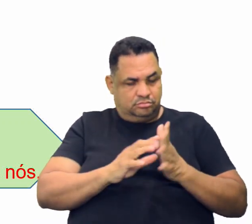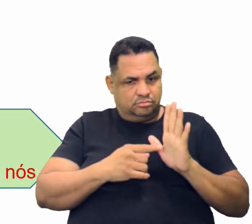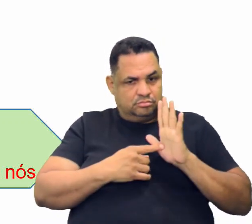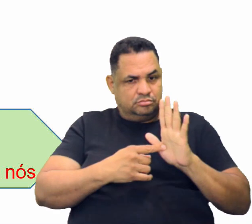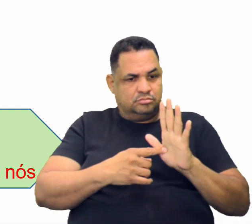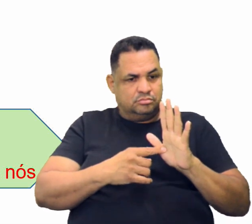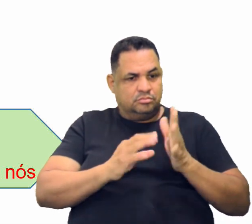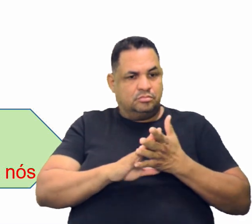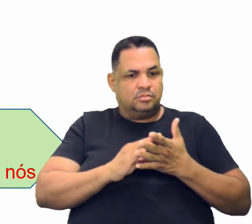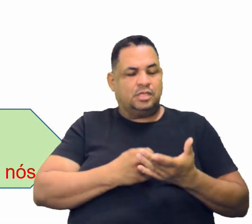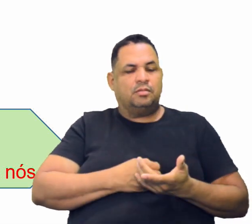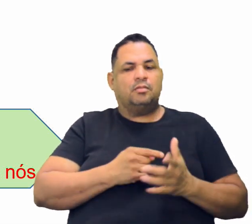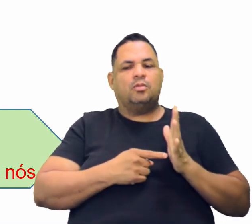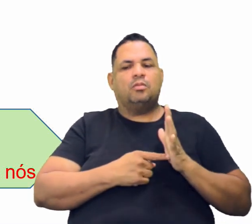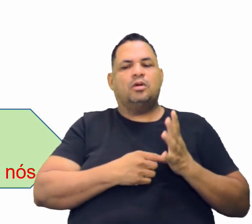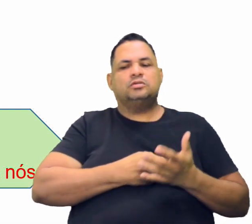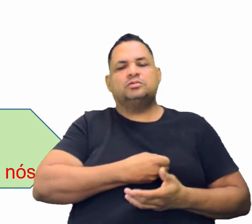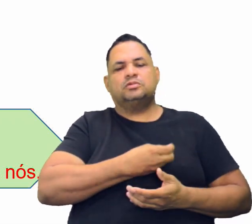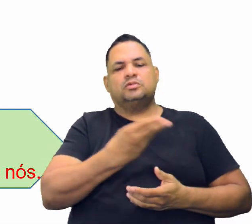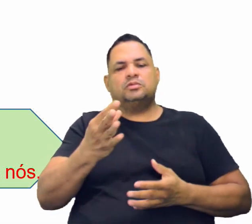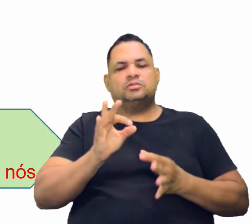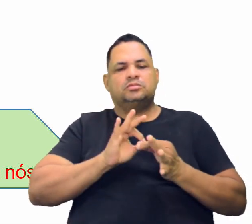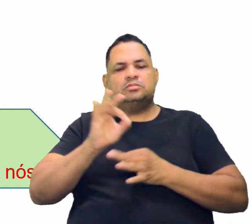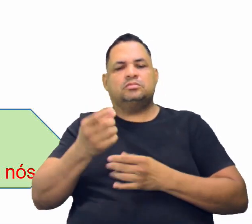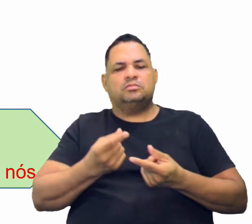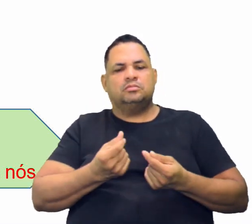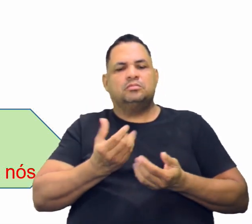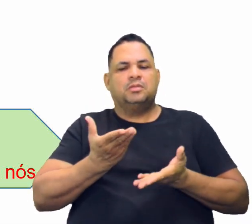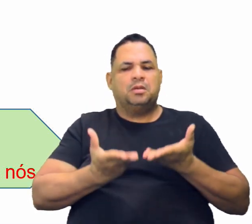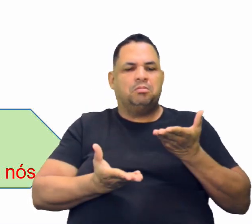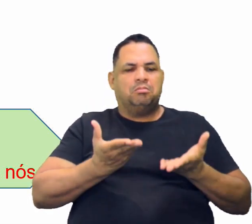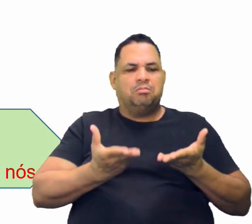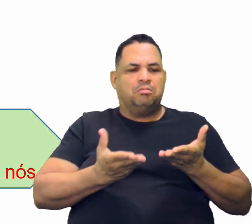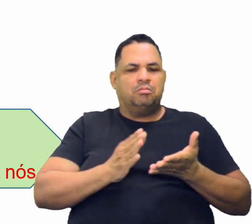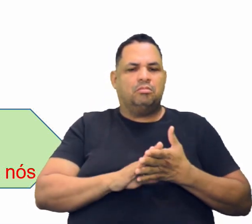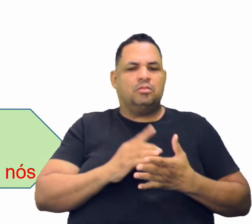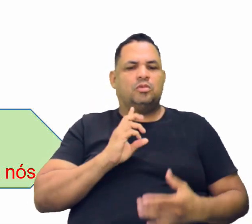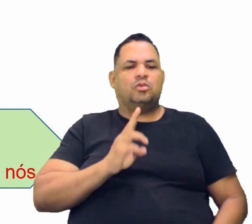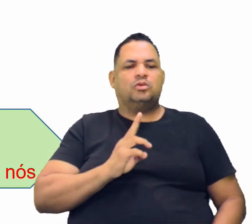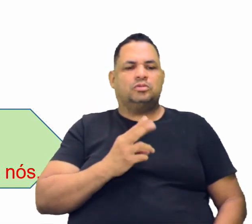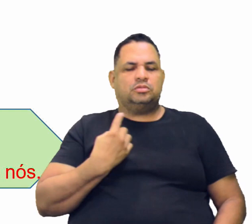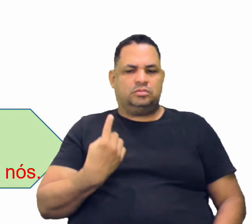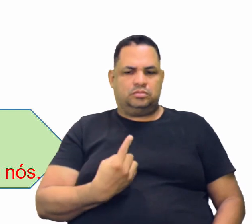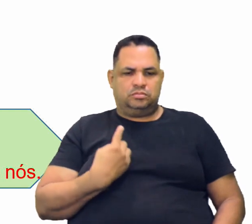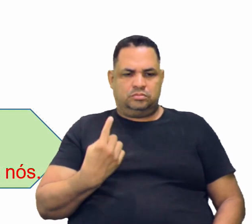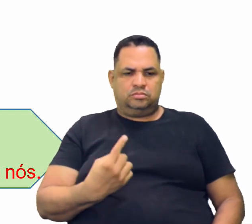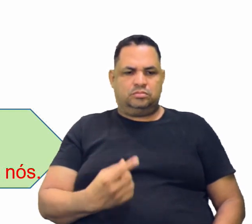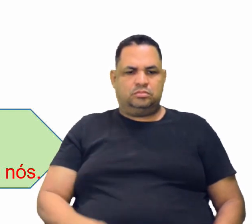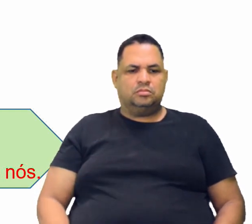for uma expressão que indica quantidade, medida, preço, peso, ficará no singular.